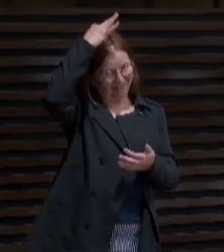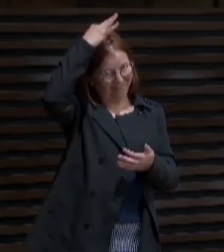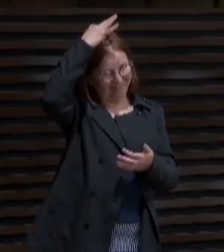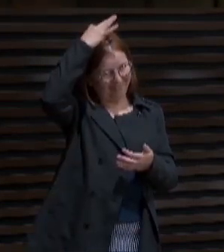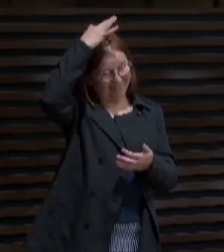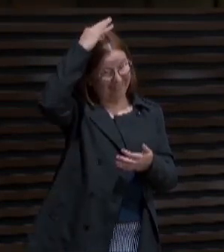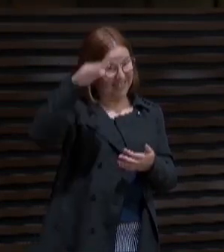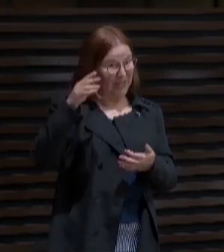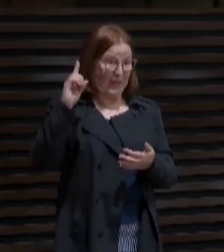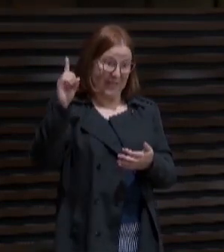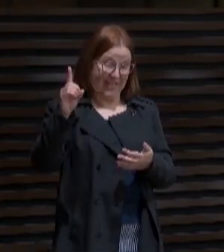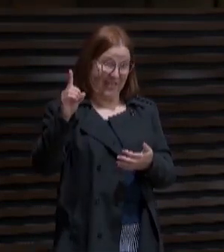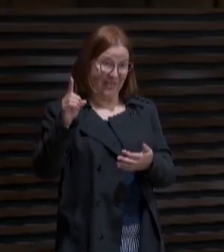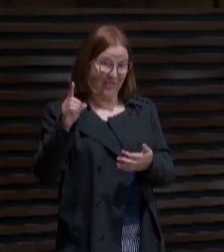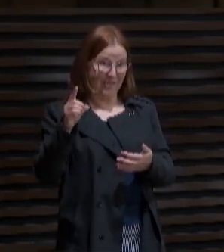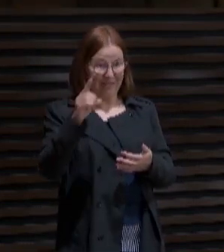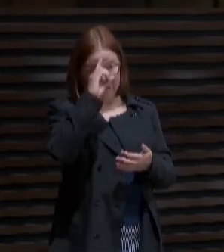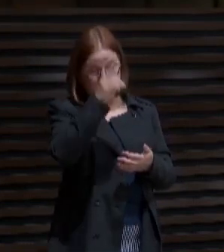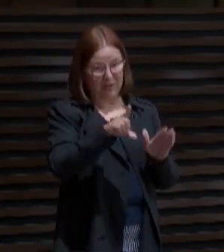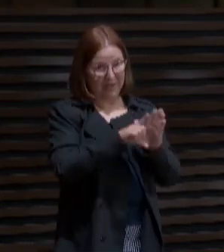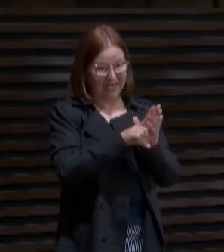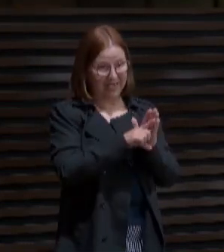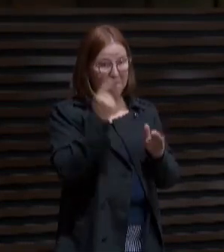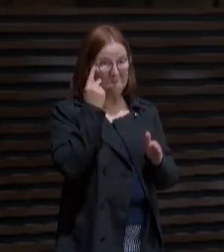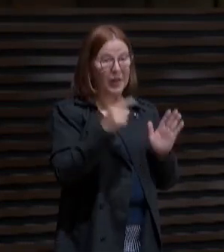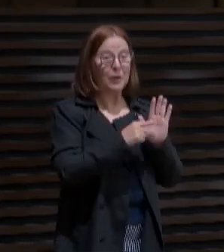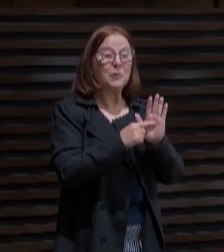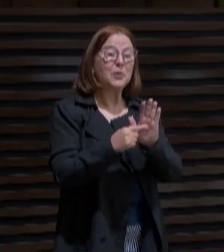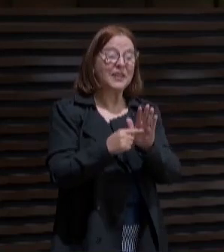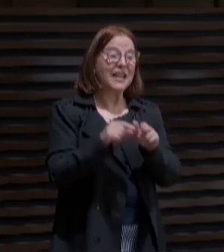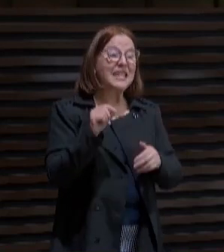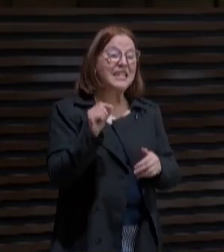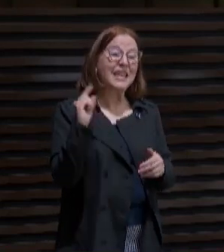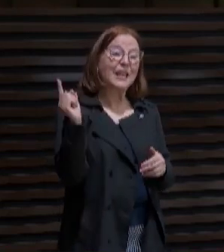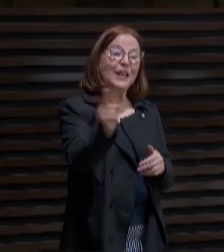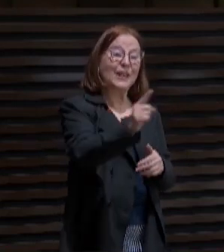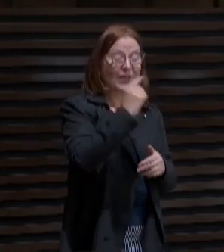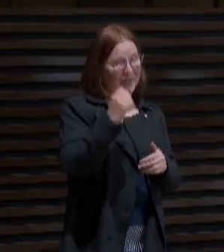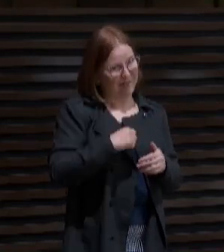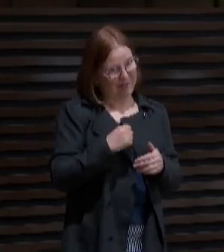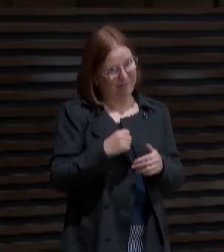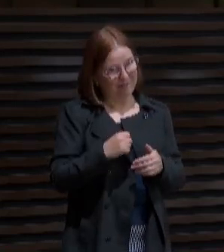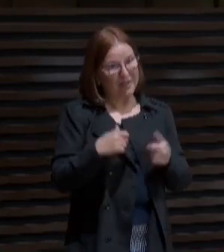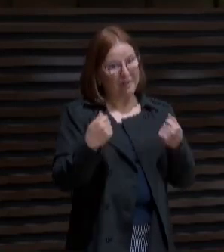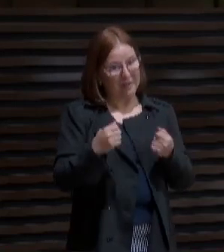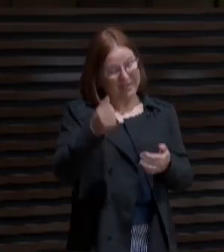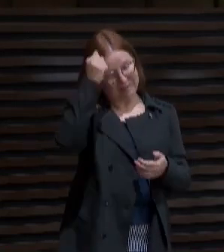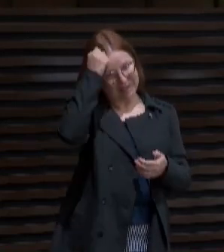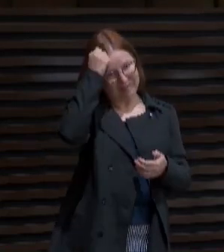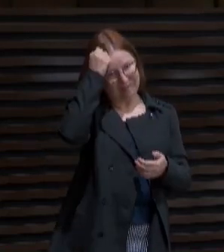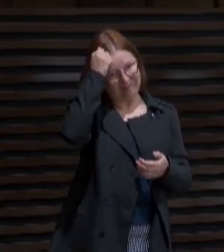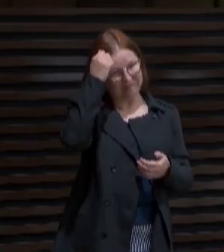incapaz, que você é um pecador. E que você seja levado ao arrependimento por conta disso também. Porque não adianta nada